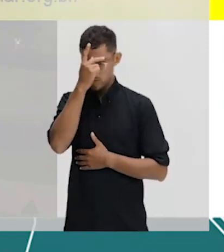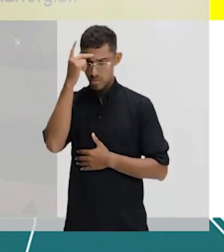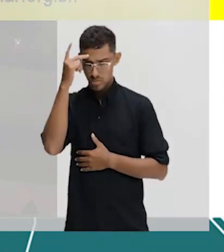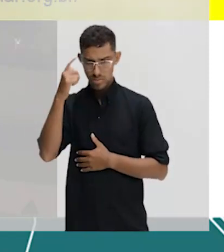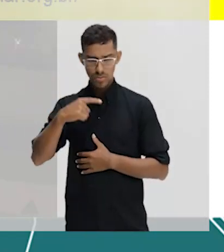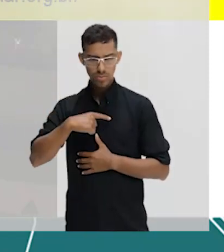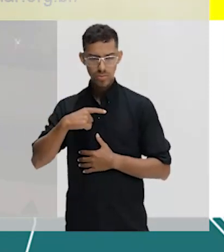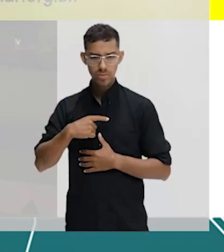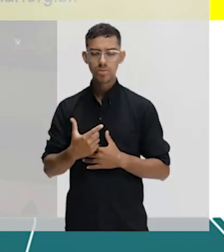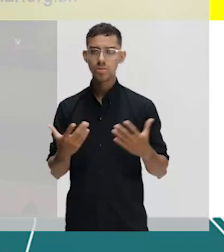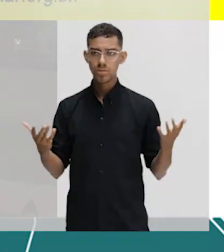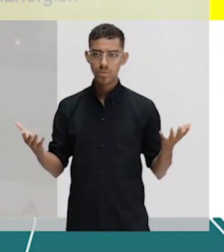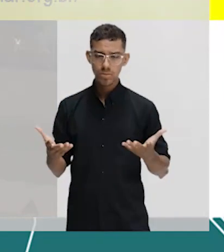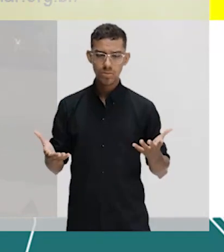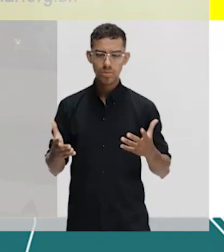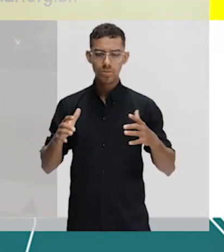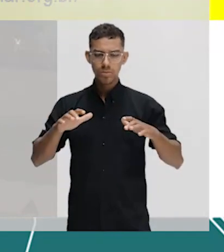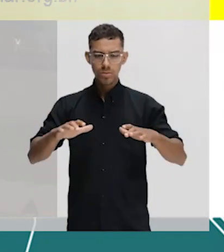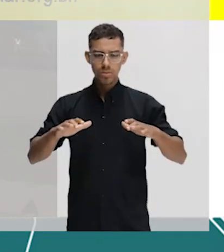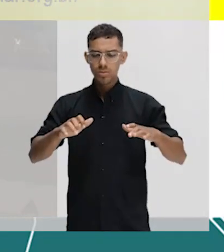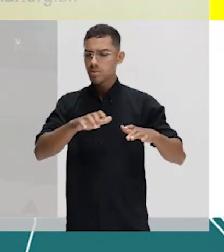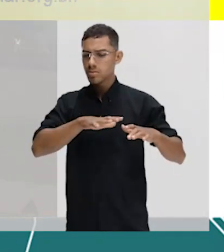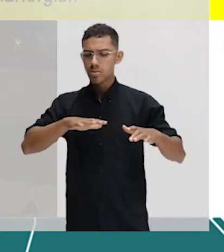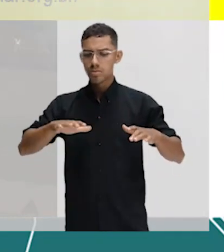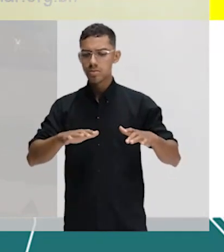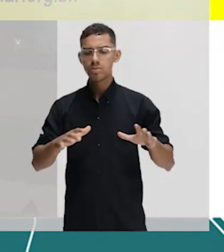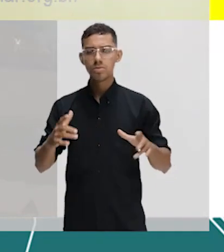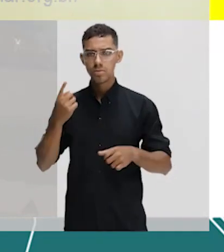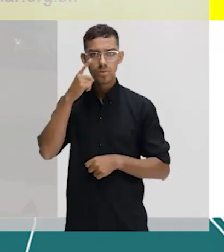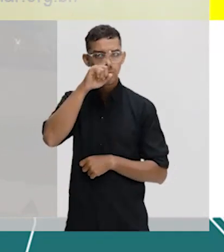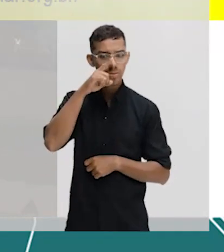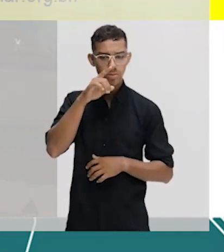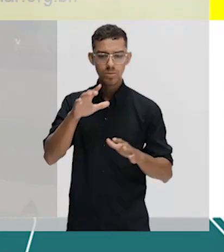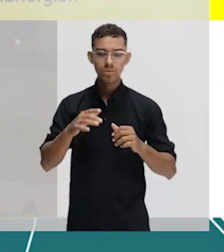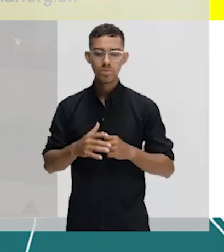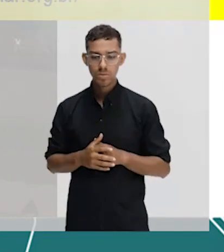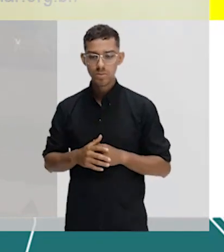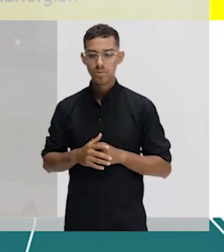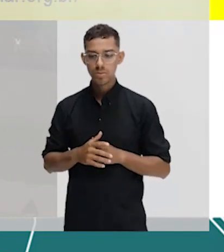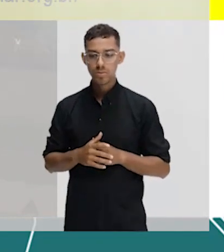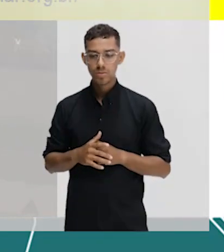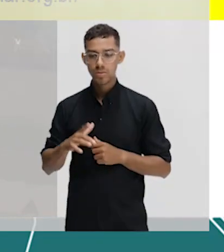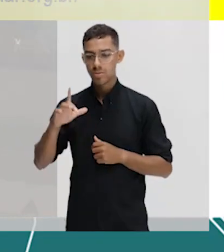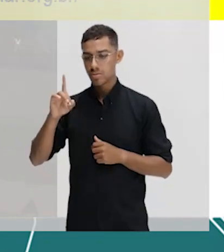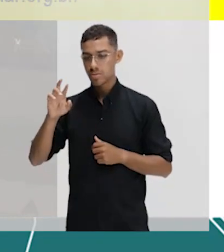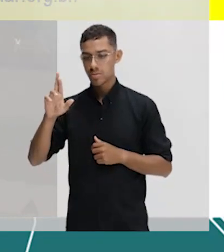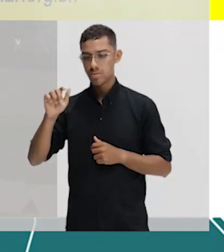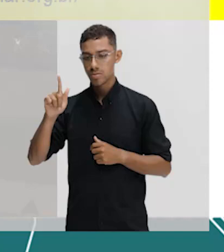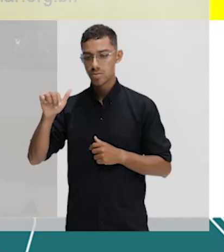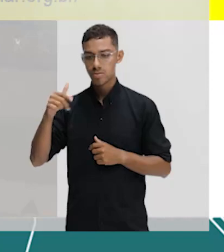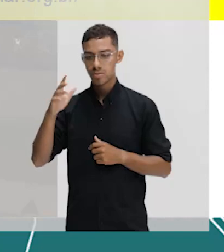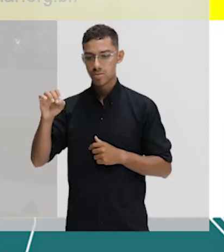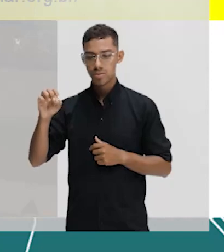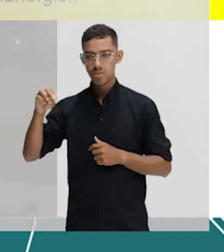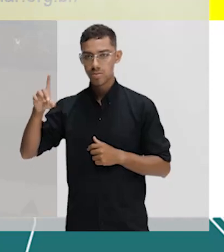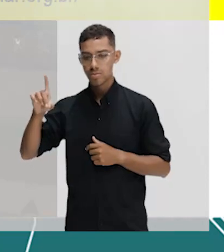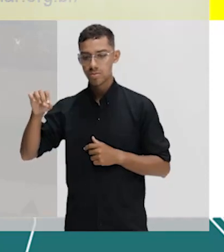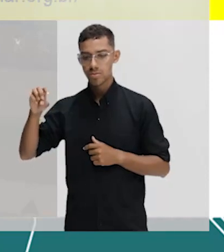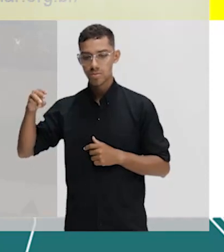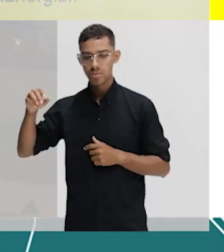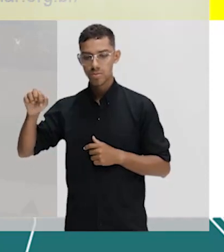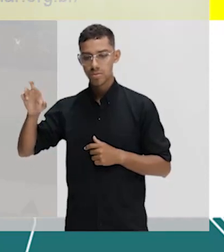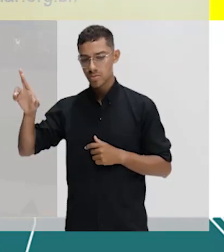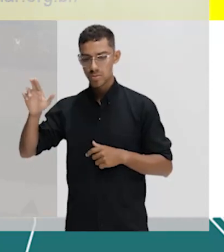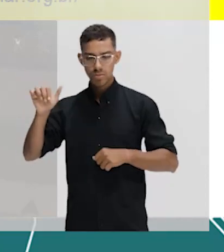uma zona, e ainda tem ao redor, uma zona de muito risco. Depois que o Dragão do Mar, ou Centro Cultural Dragão do Mar, foi para lá,